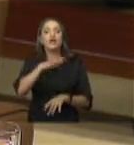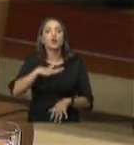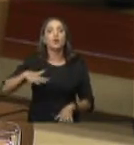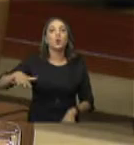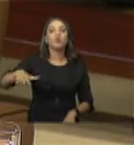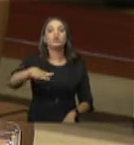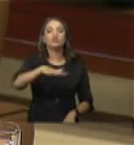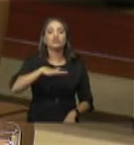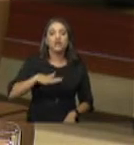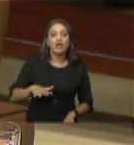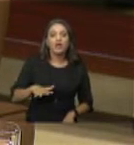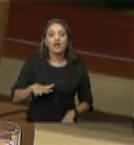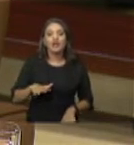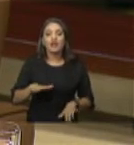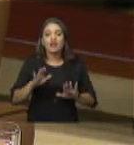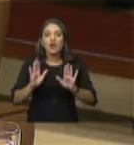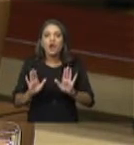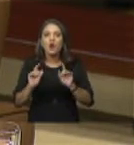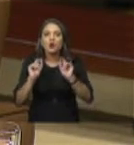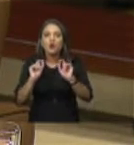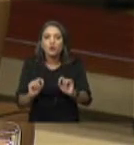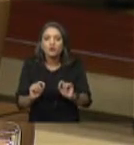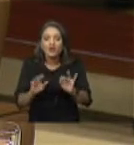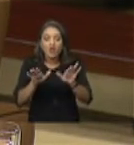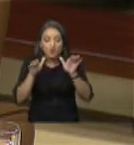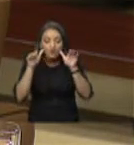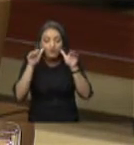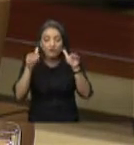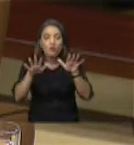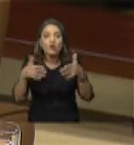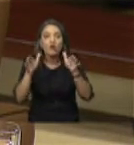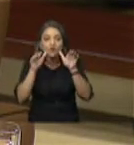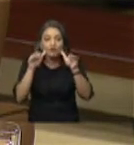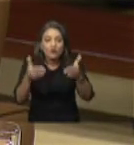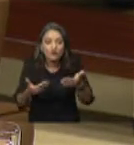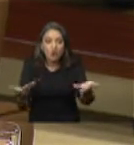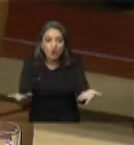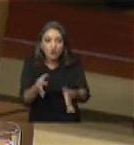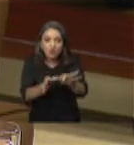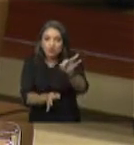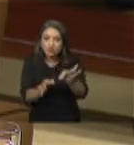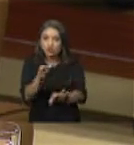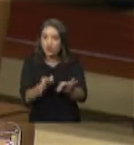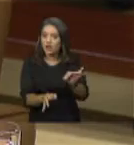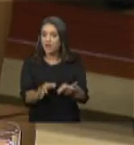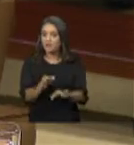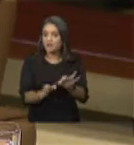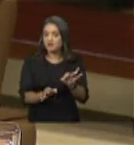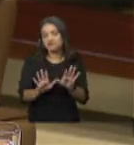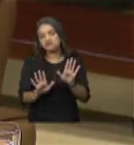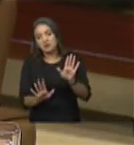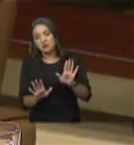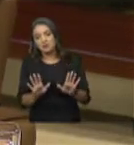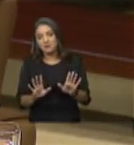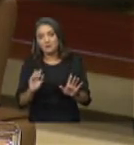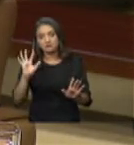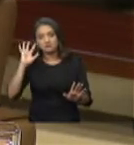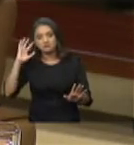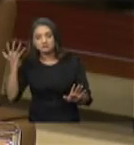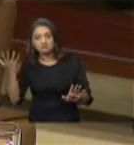delimitando cirurgica esse tribunal a depender de qual inclinação